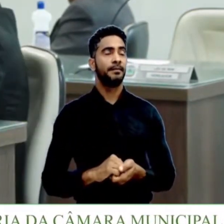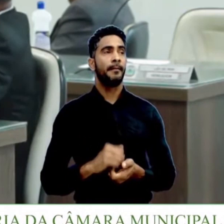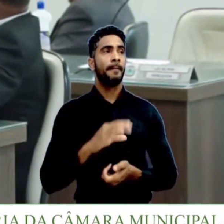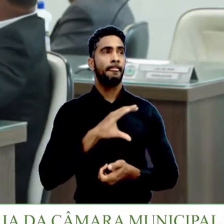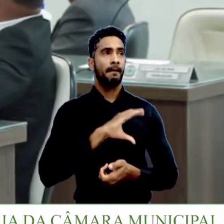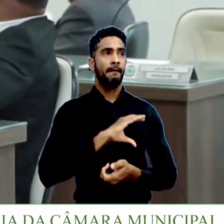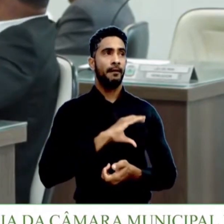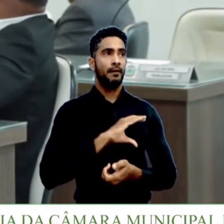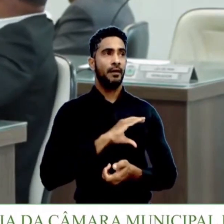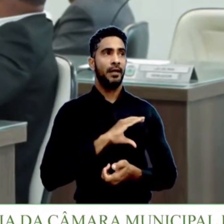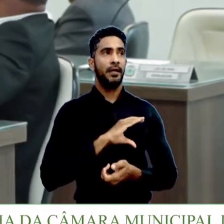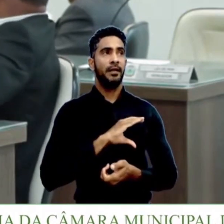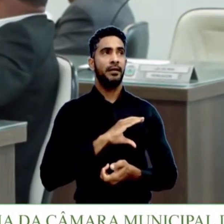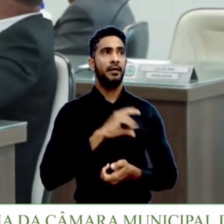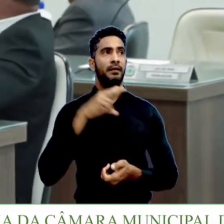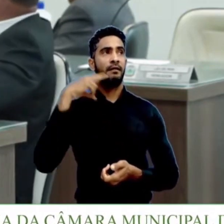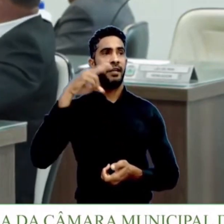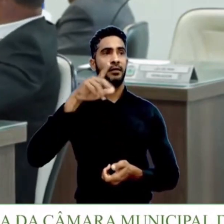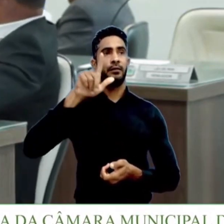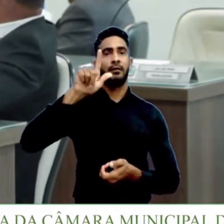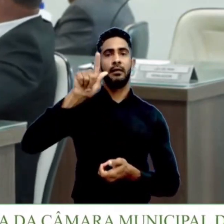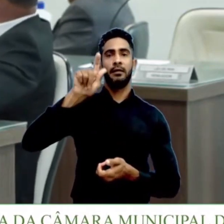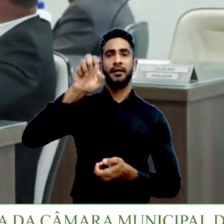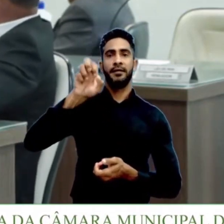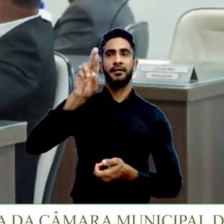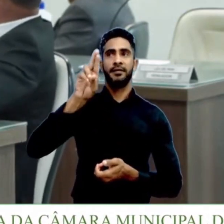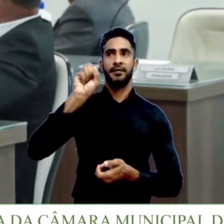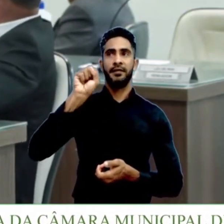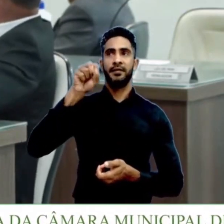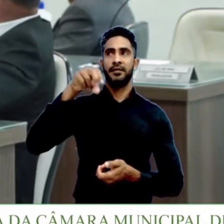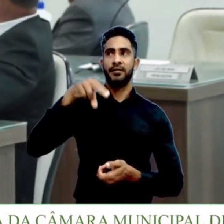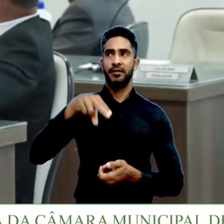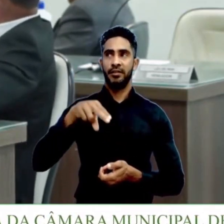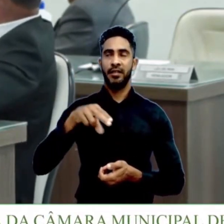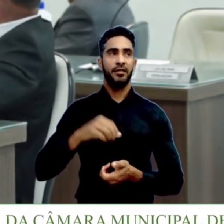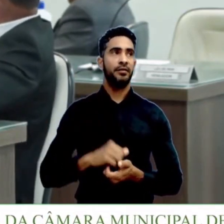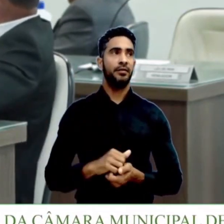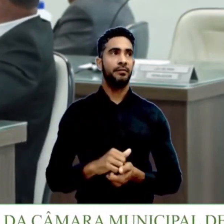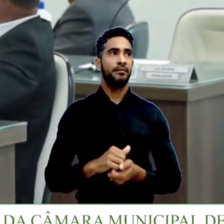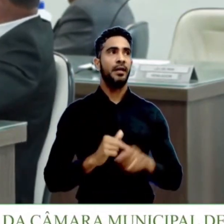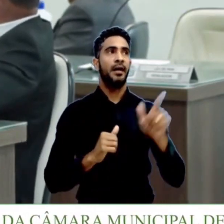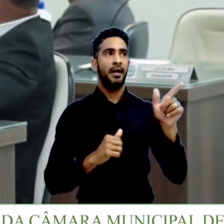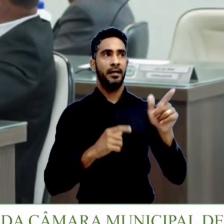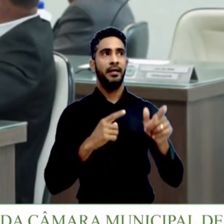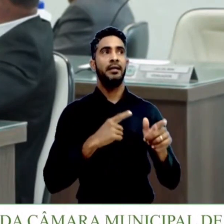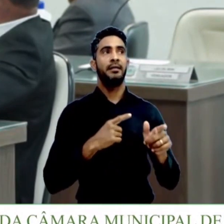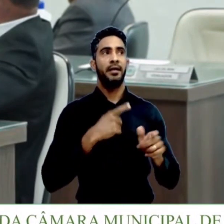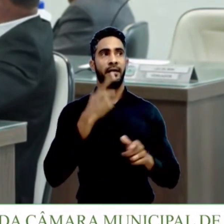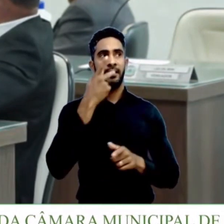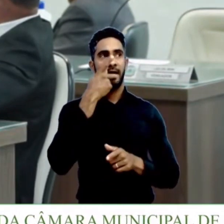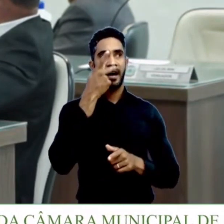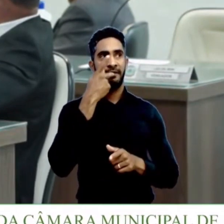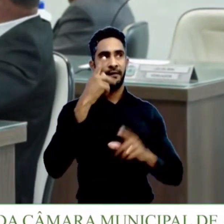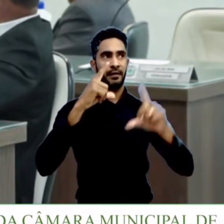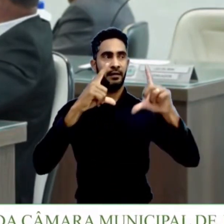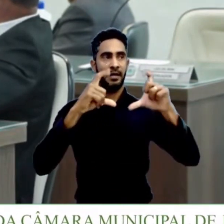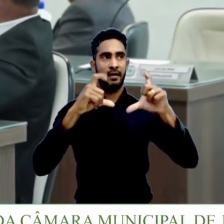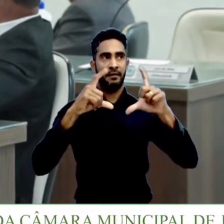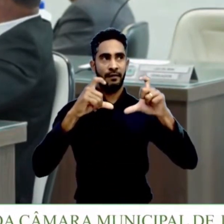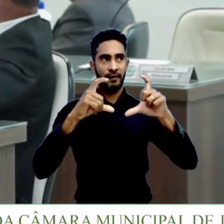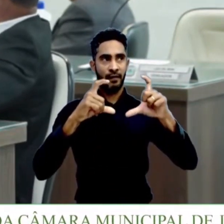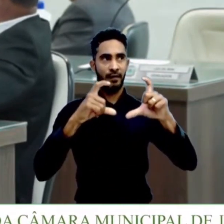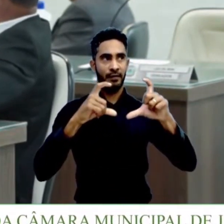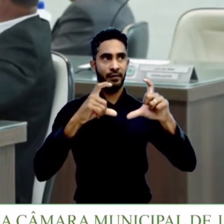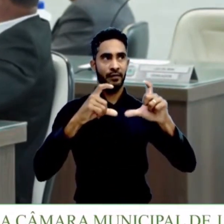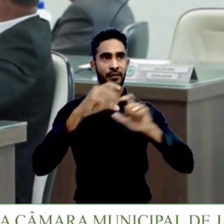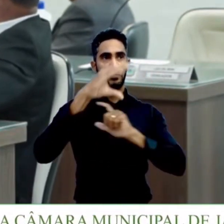colega, novo colega vereador Gerson, aqui no slide eu coloquei realmente a foto, né, da fala